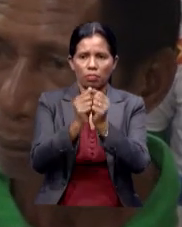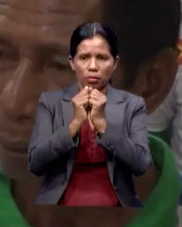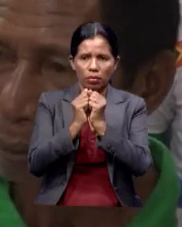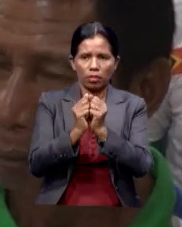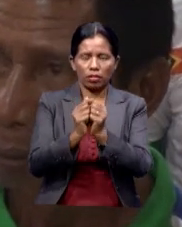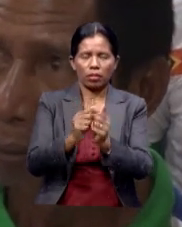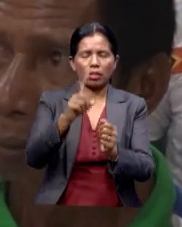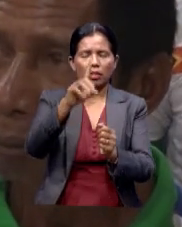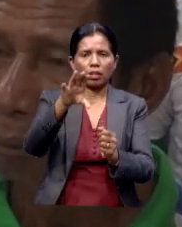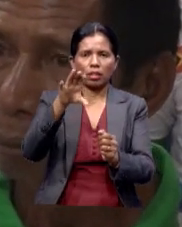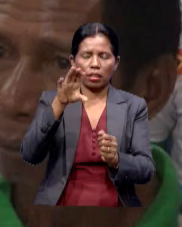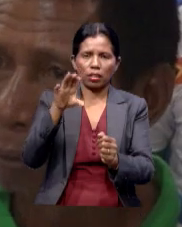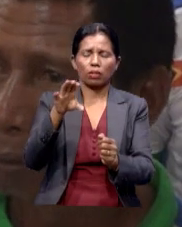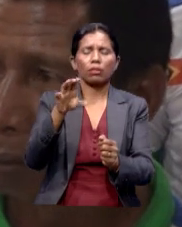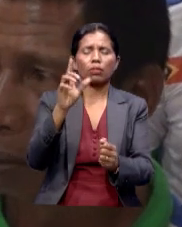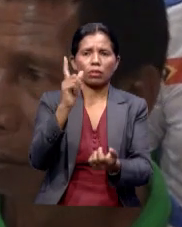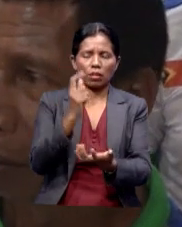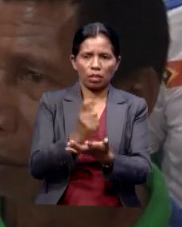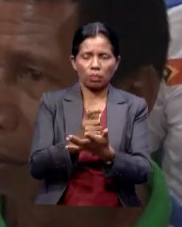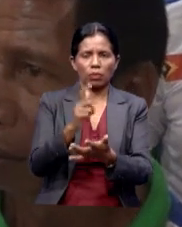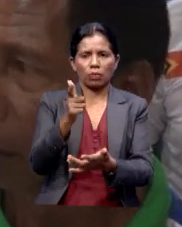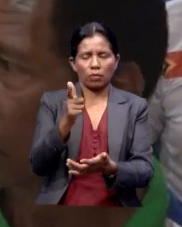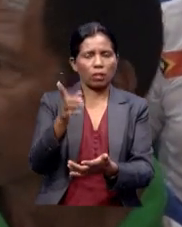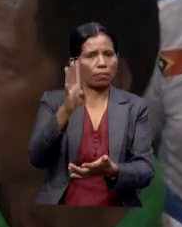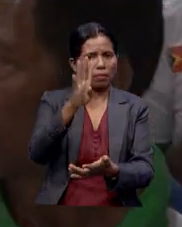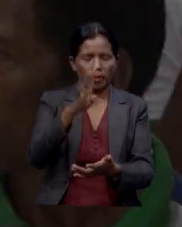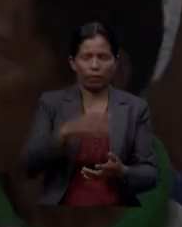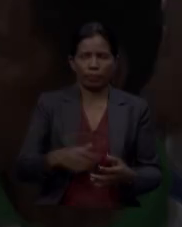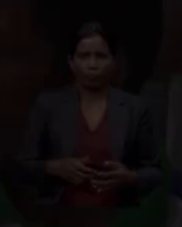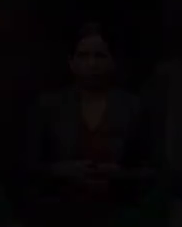kring atus ida rua nulu resinghat. Zimi Fernandes, Juvial da Costa, GMN.